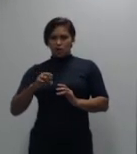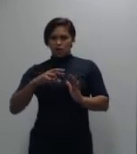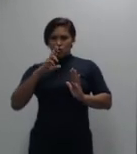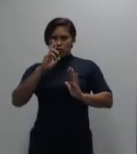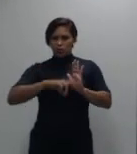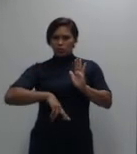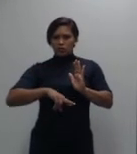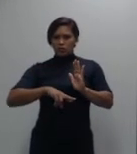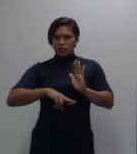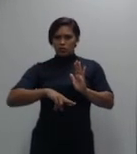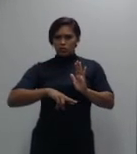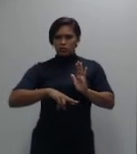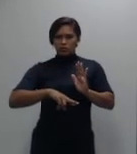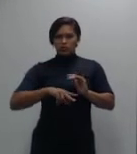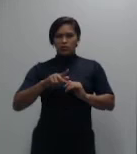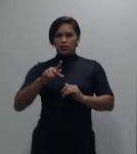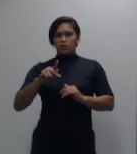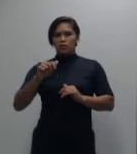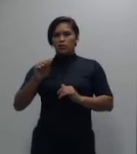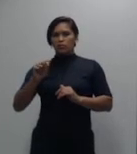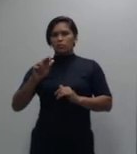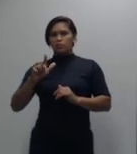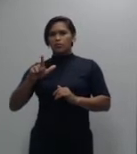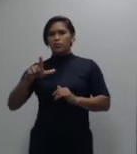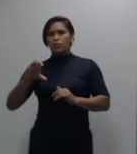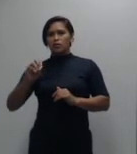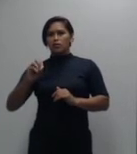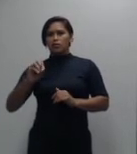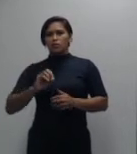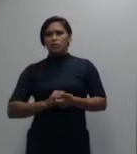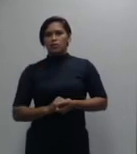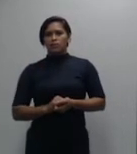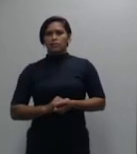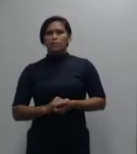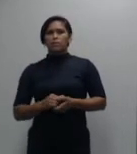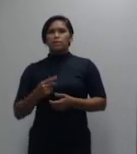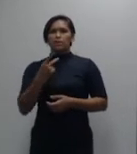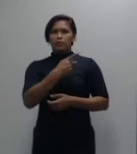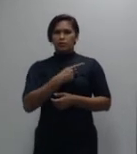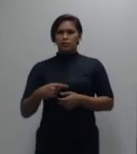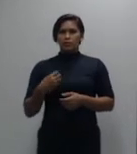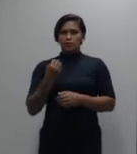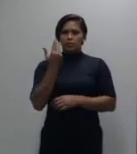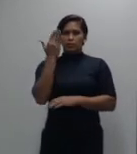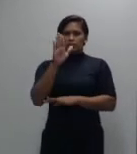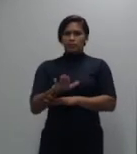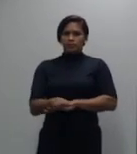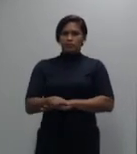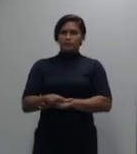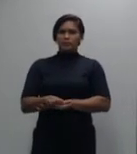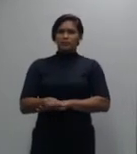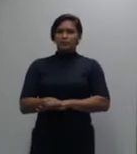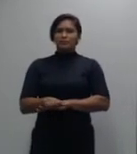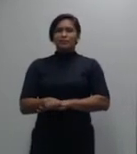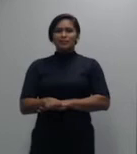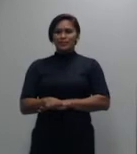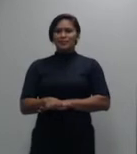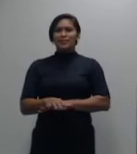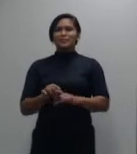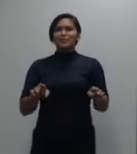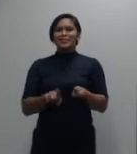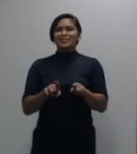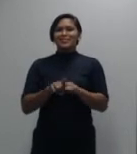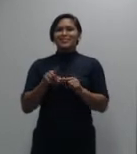mas Doutor Paulo o presente surpresa boa tarde boa tarde Paulo Boa